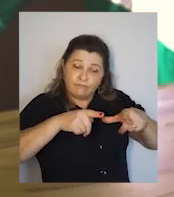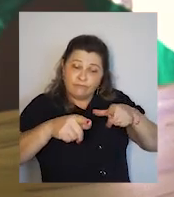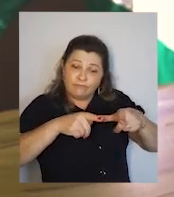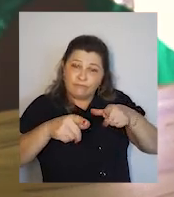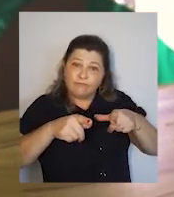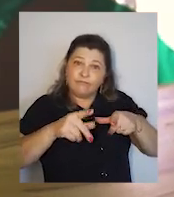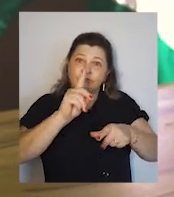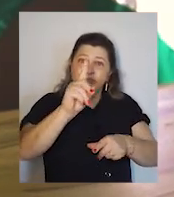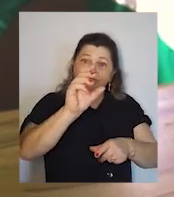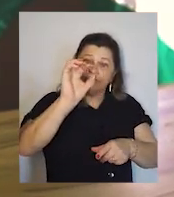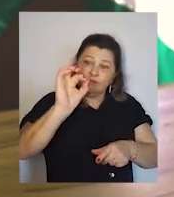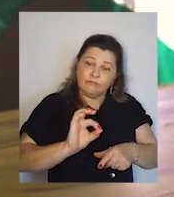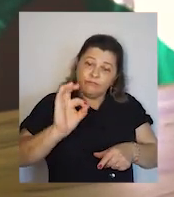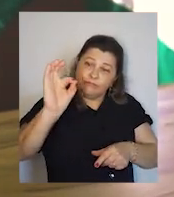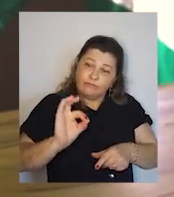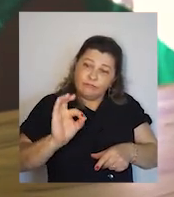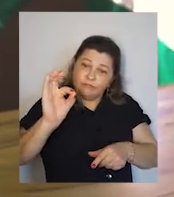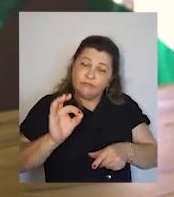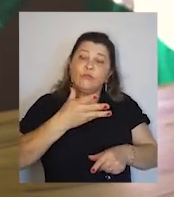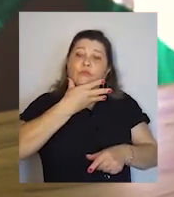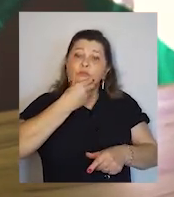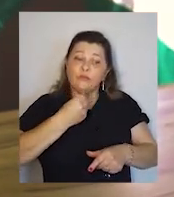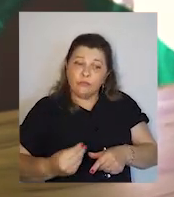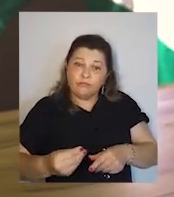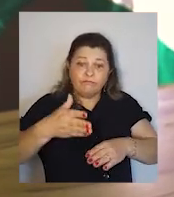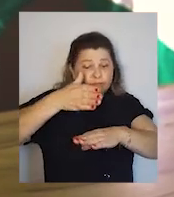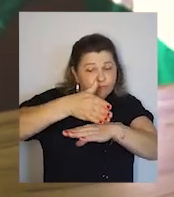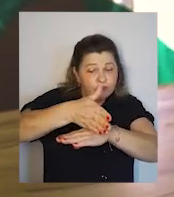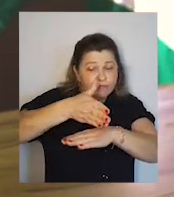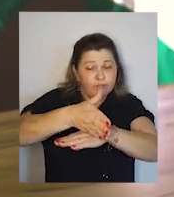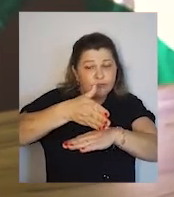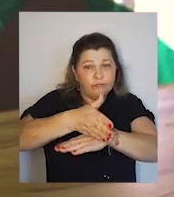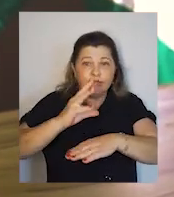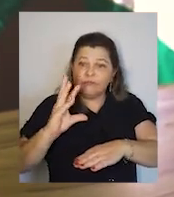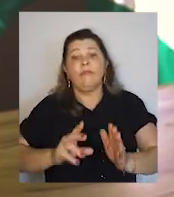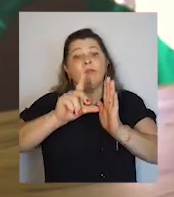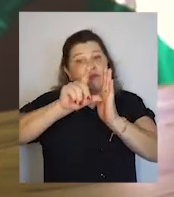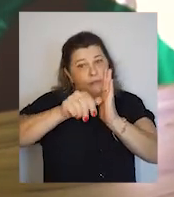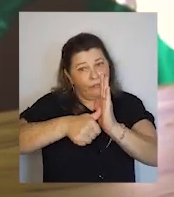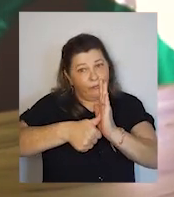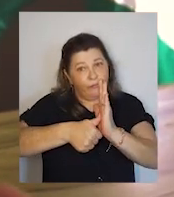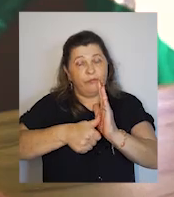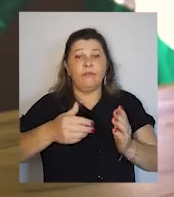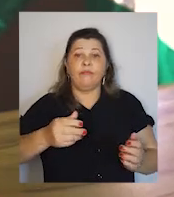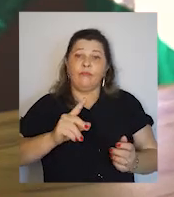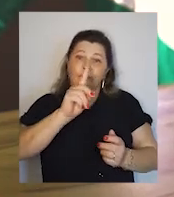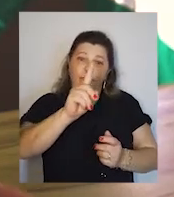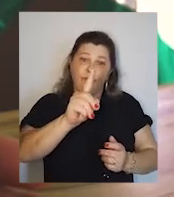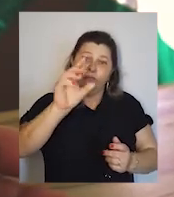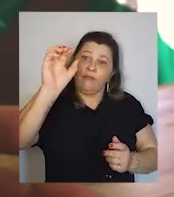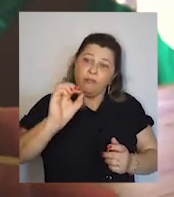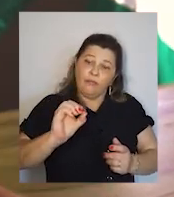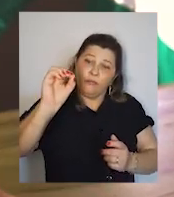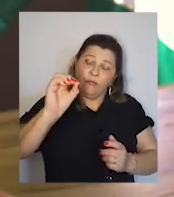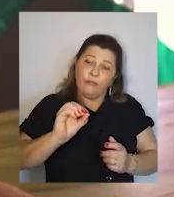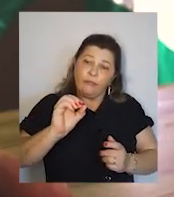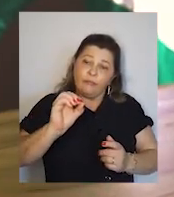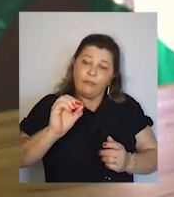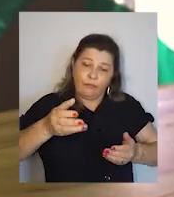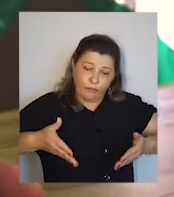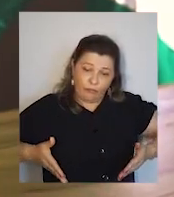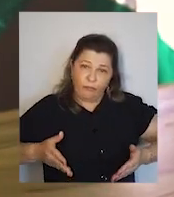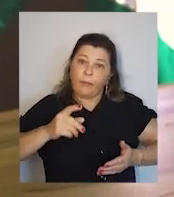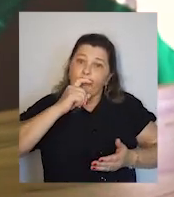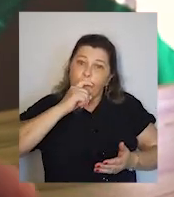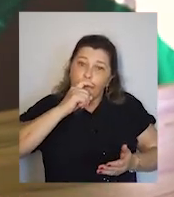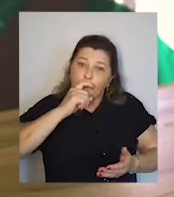estamos com 100% dos parceiros, homens, participando de todo o pré-natal. Esse ano tivemos 100% dos